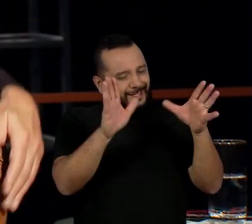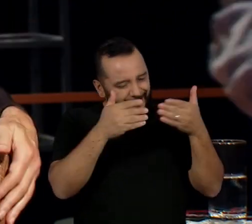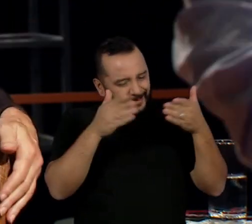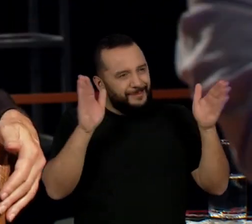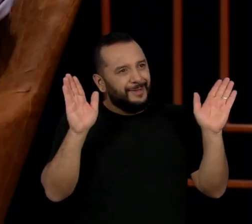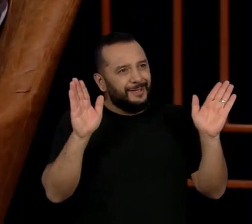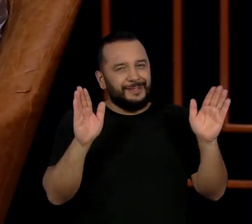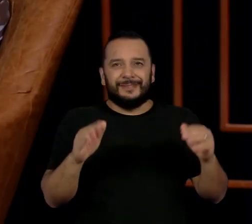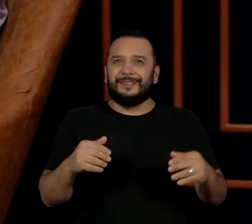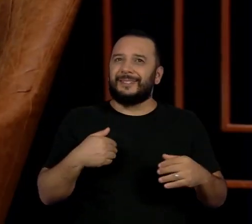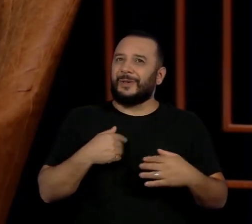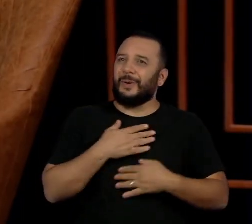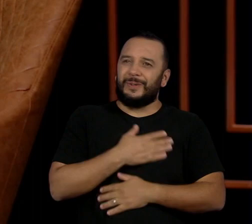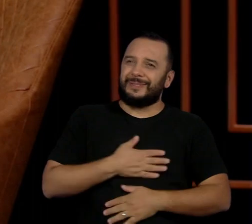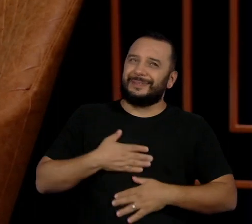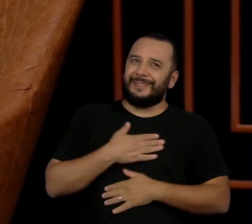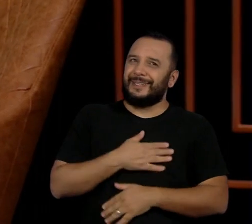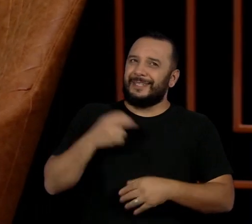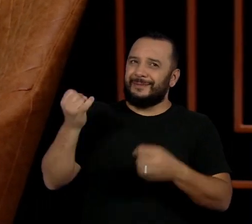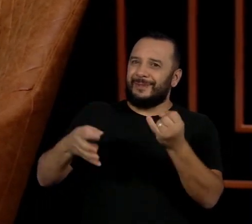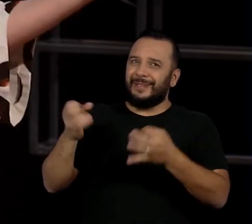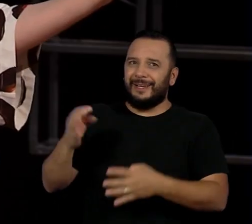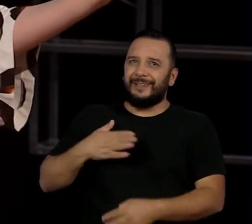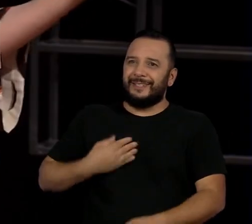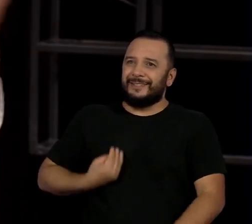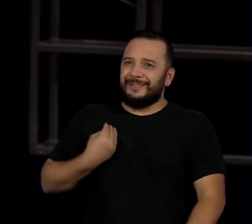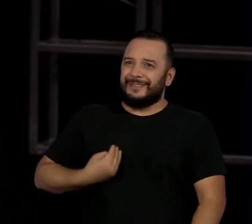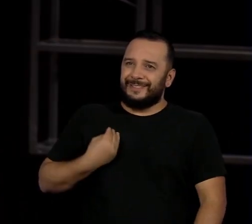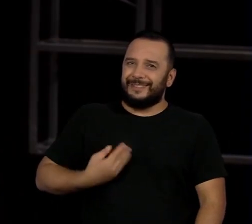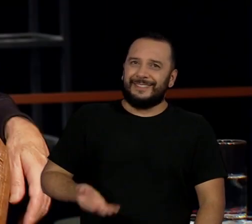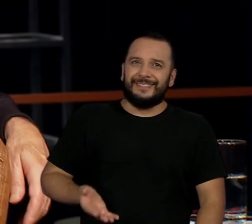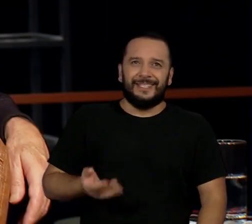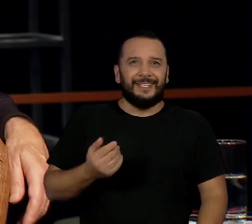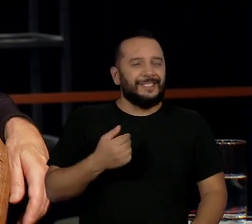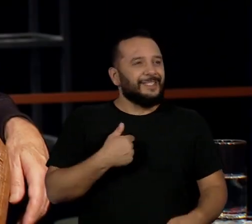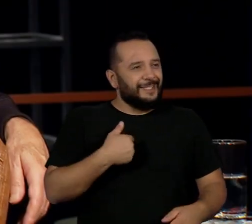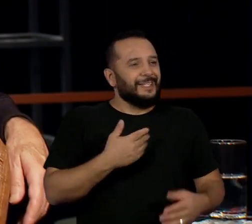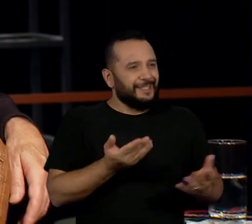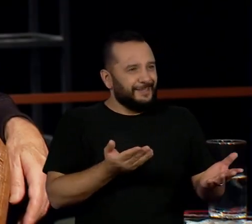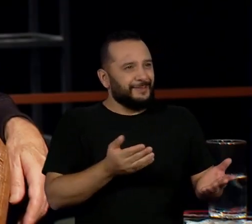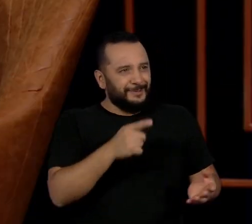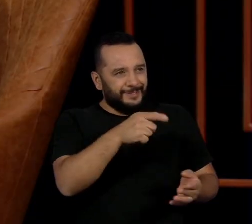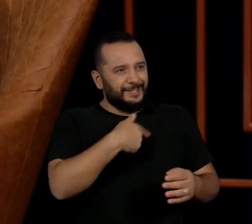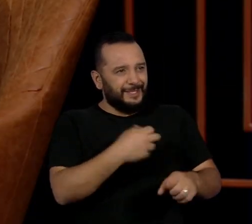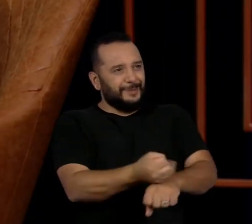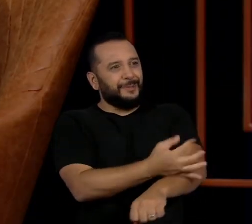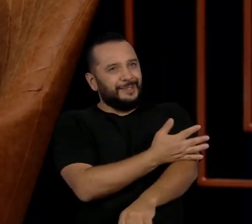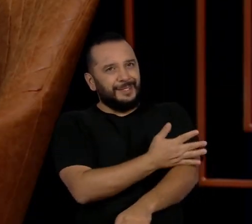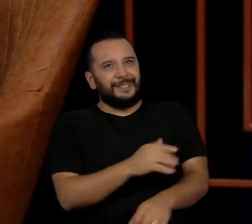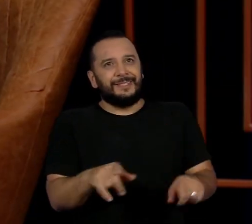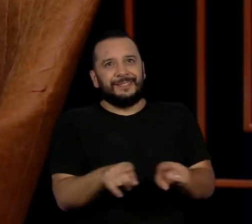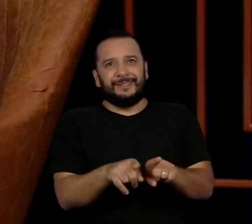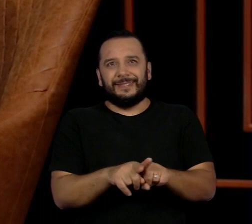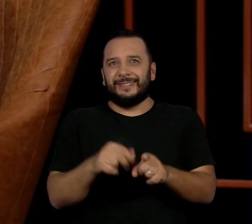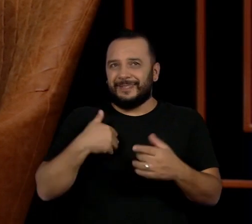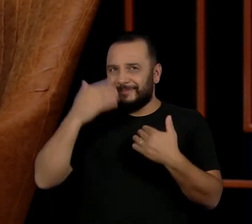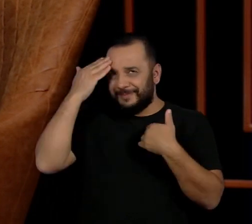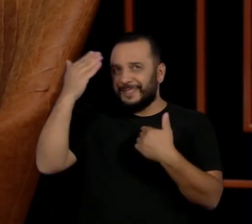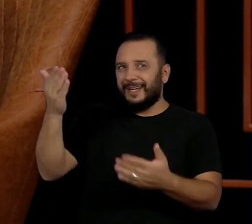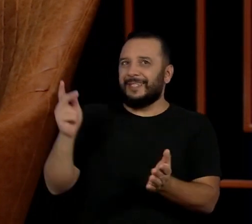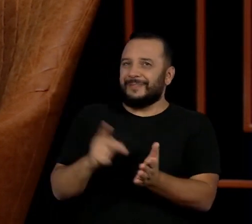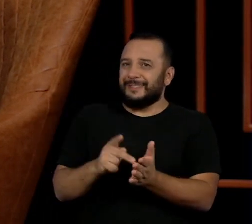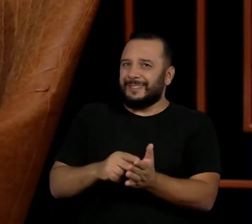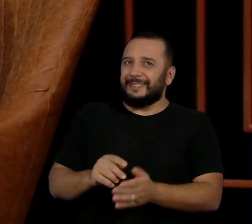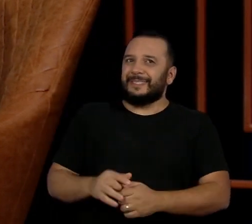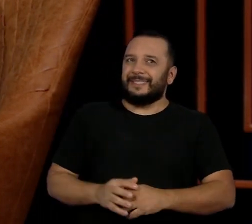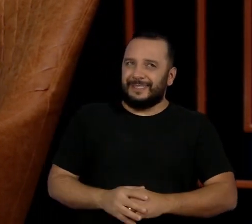contar tanta coisa da sua vida. Chora, Otávio. Pela emoção que você nos fez sentir também. Obrigado.